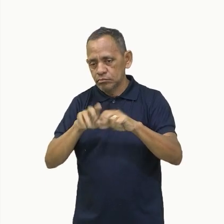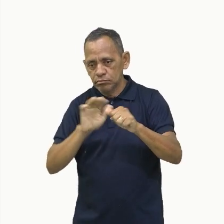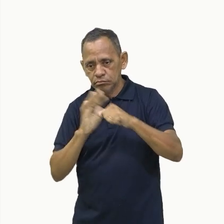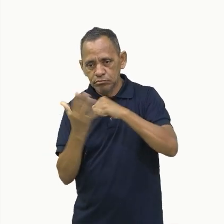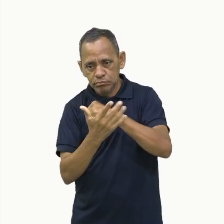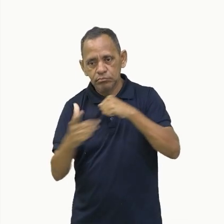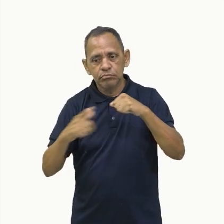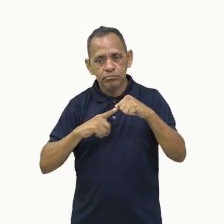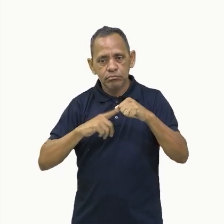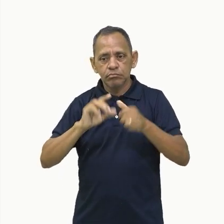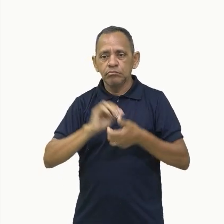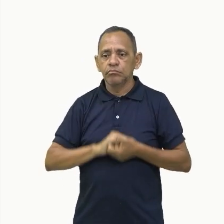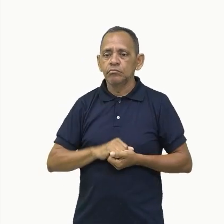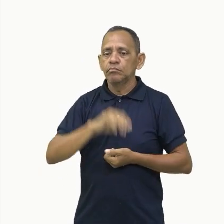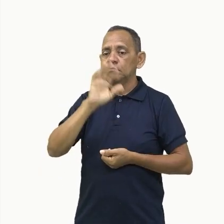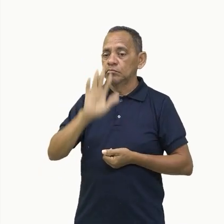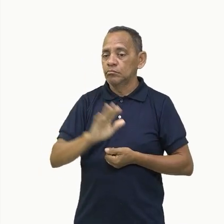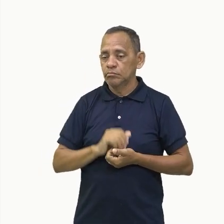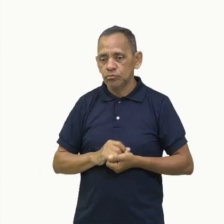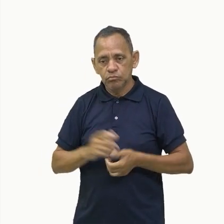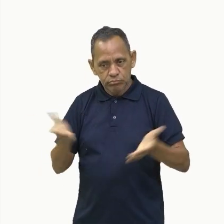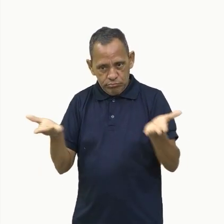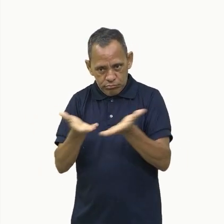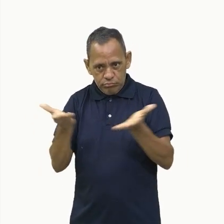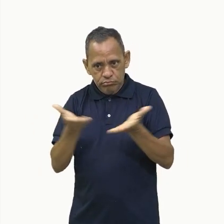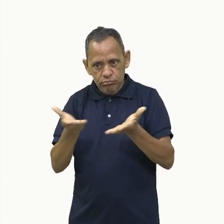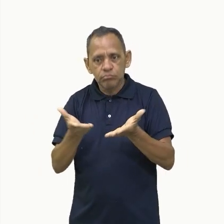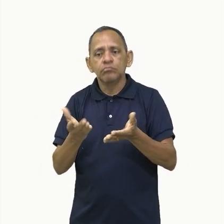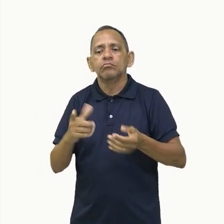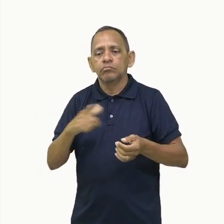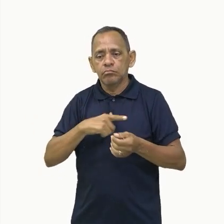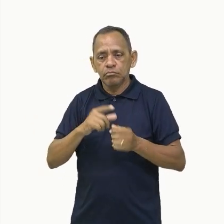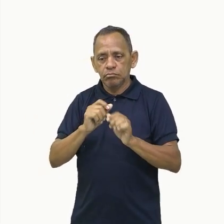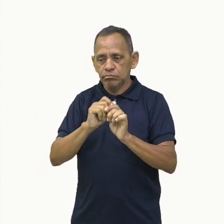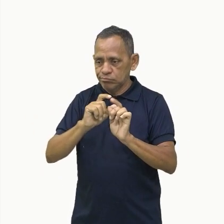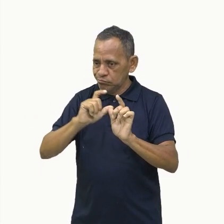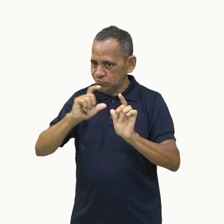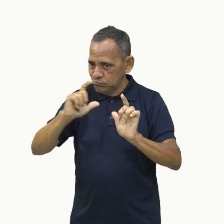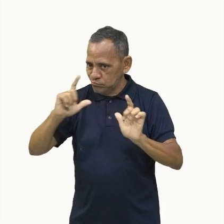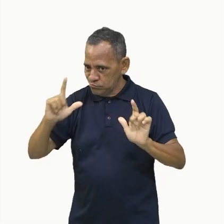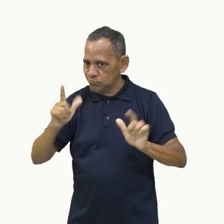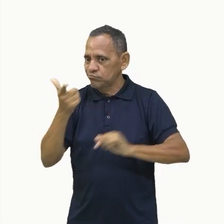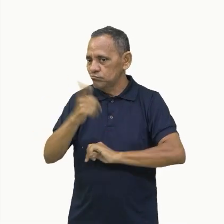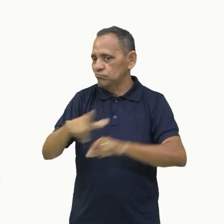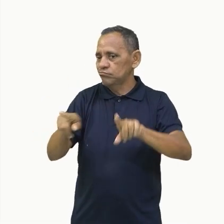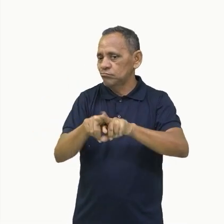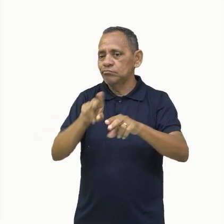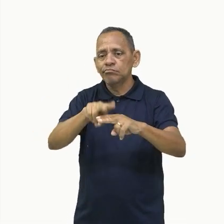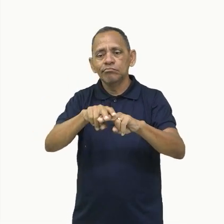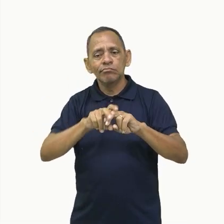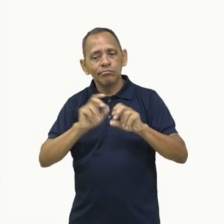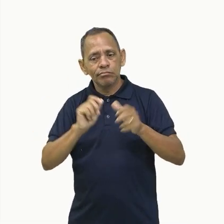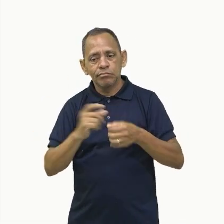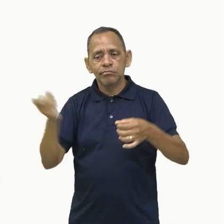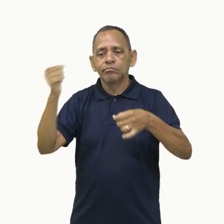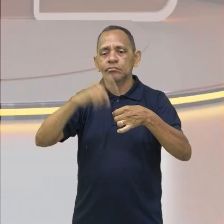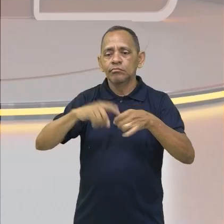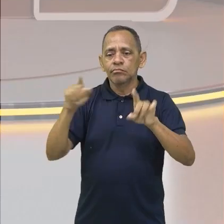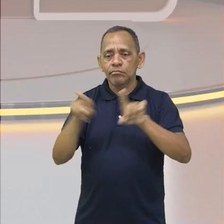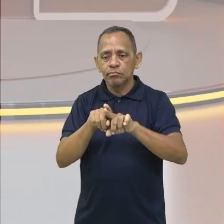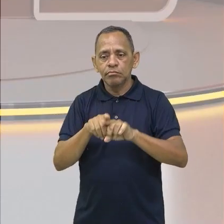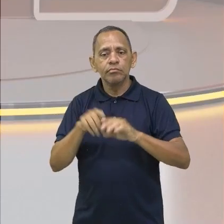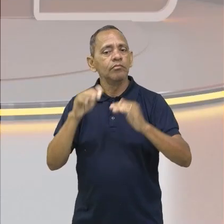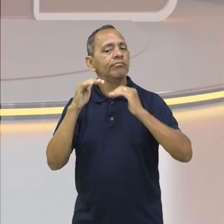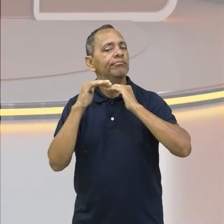Porém, pode ser que atualmente isso esteja aumentando novamente, até por conta da volta, né, da normalidade